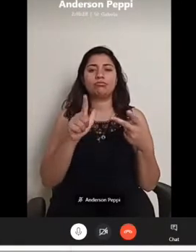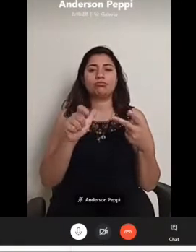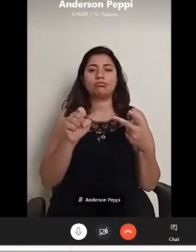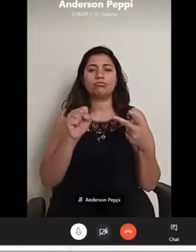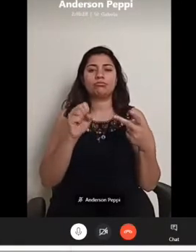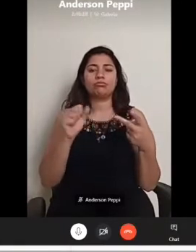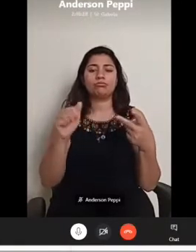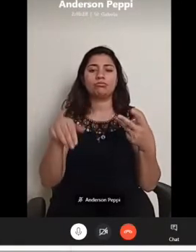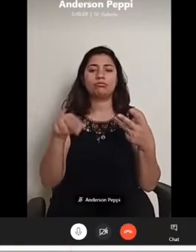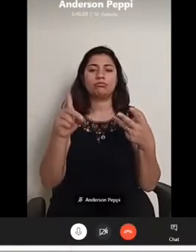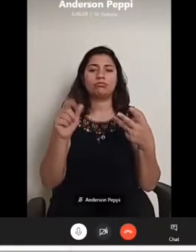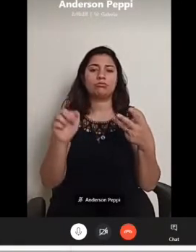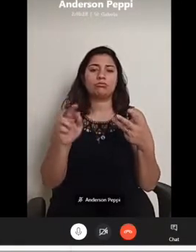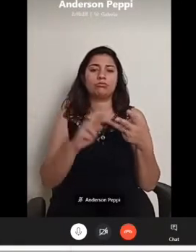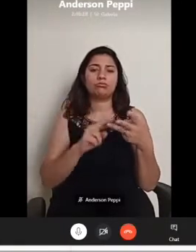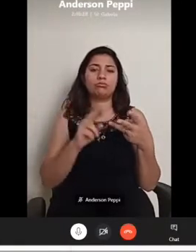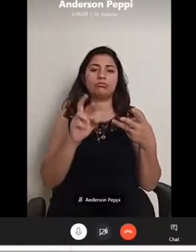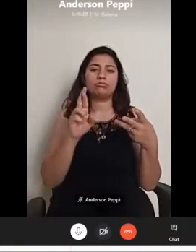Iello.